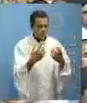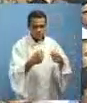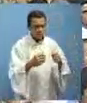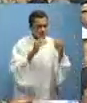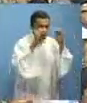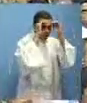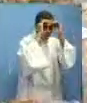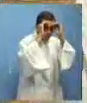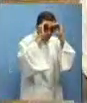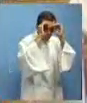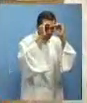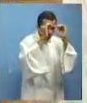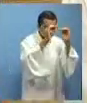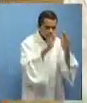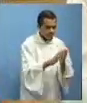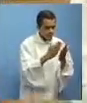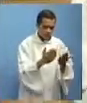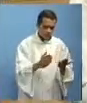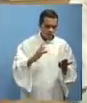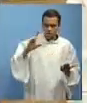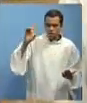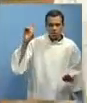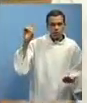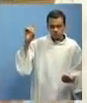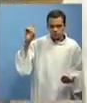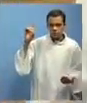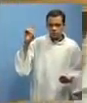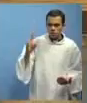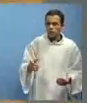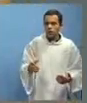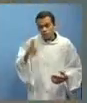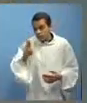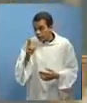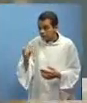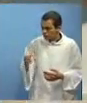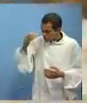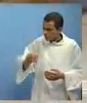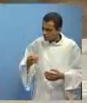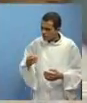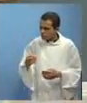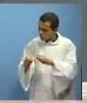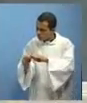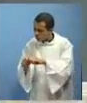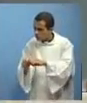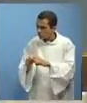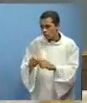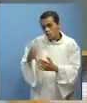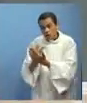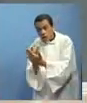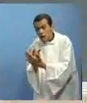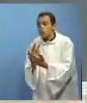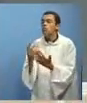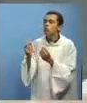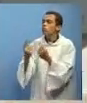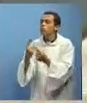obediência à palavra de deus para o senhor acha certo fazer isso só acha certo e deixar fazer aquilo qual é o critério da palavra de deus